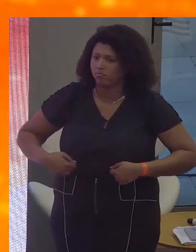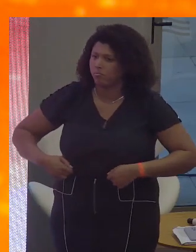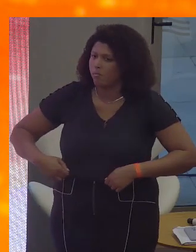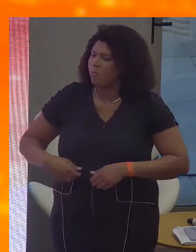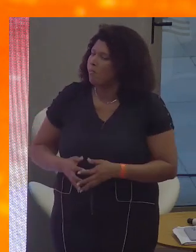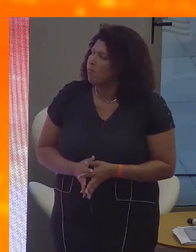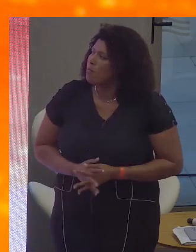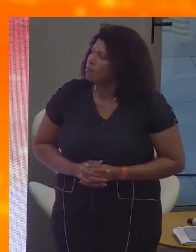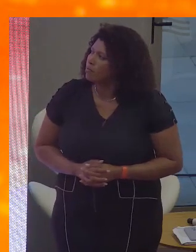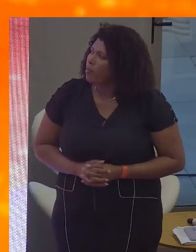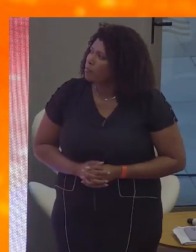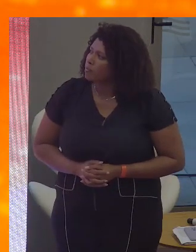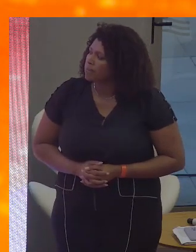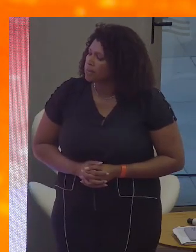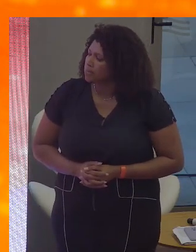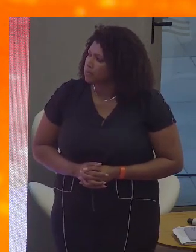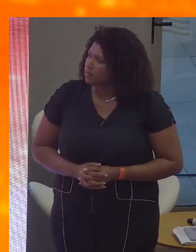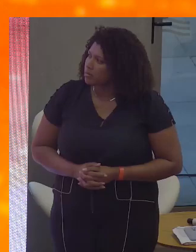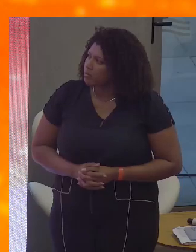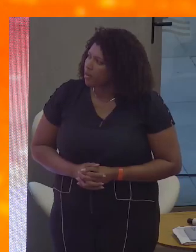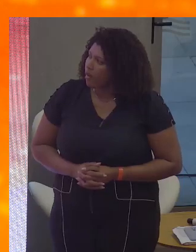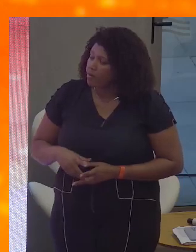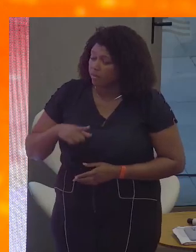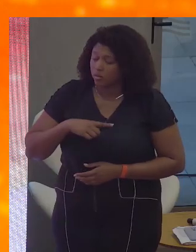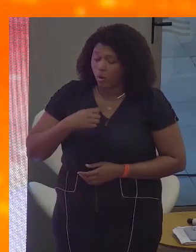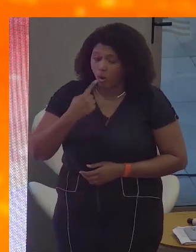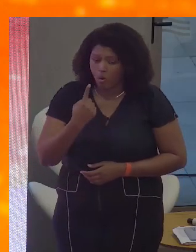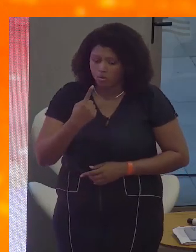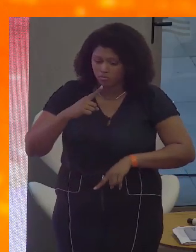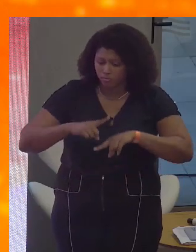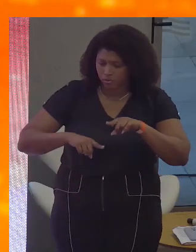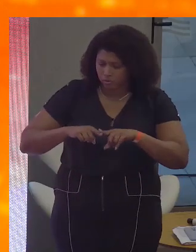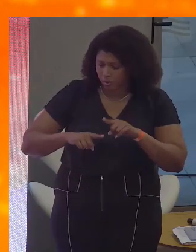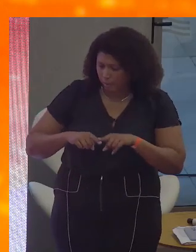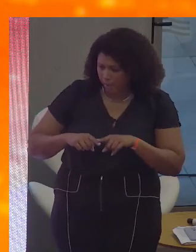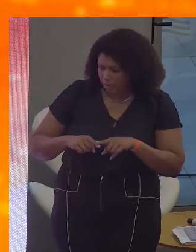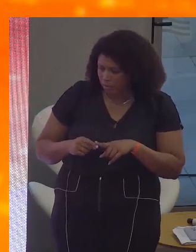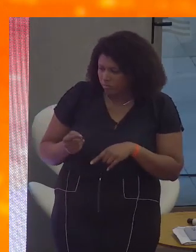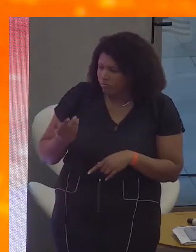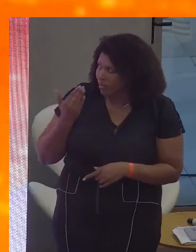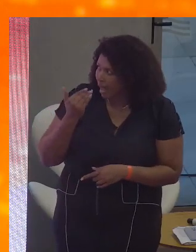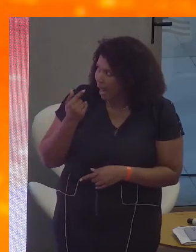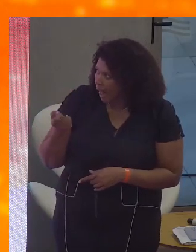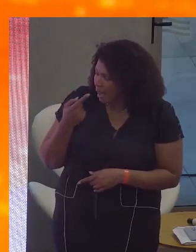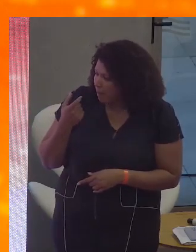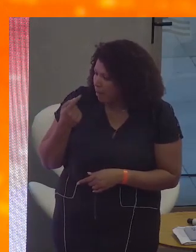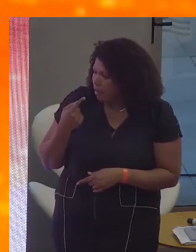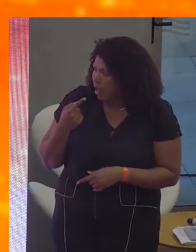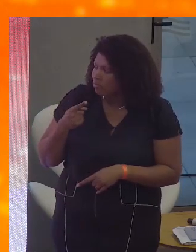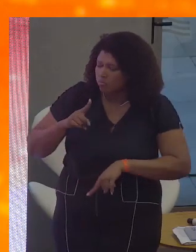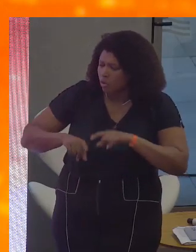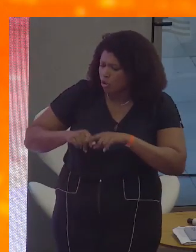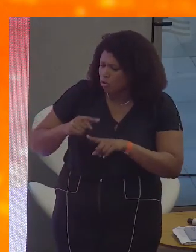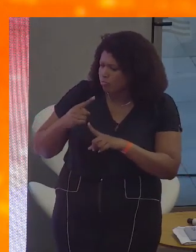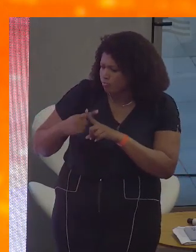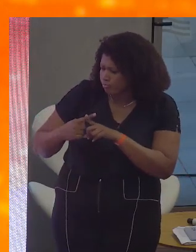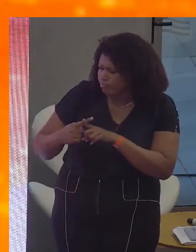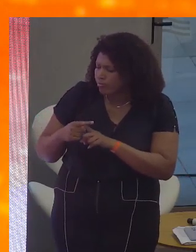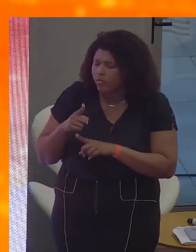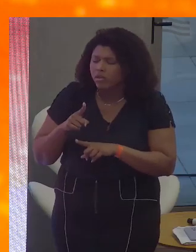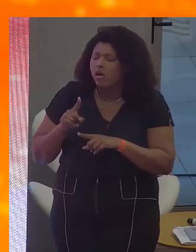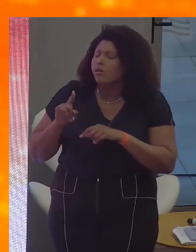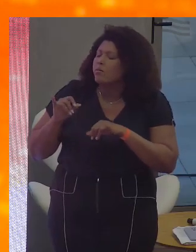Tá? E aí, um suplemento alimentar, ok, um produto X, do mercado